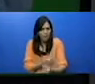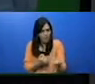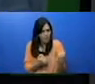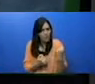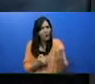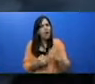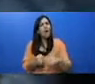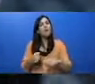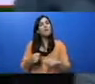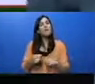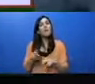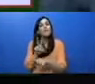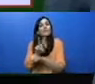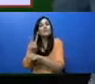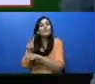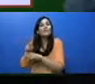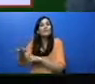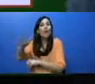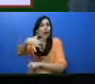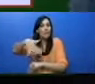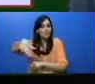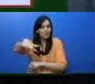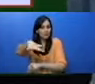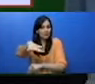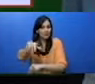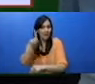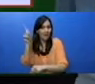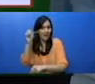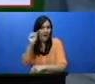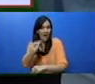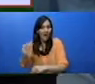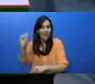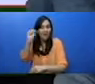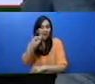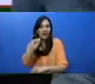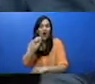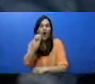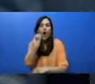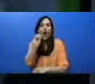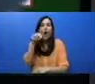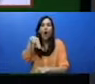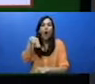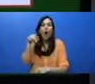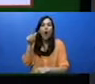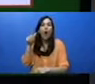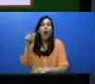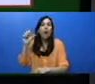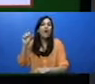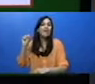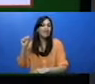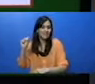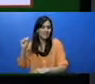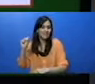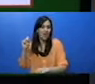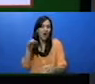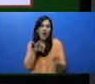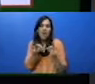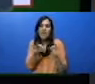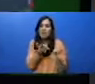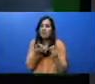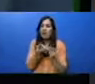meio ambiente. Muitas dessas associações são ONGs, tá? Que nós chamamos de organizações